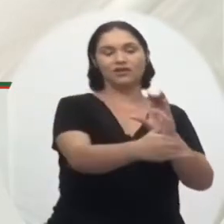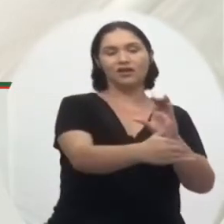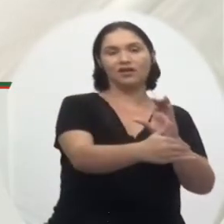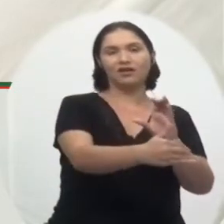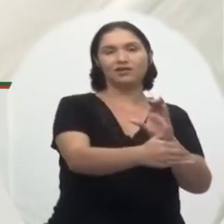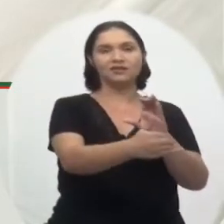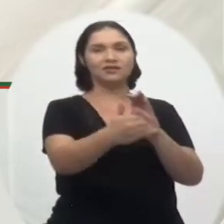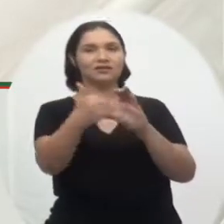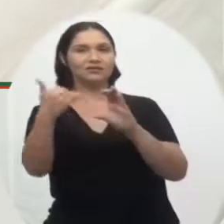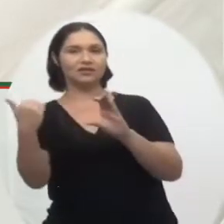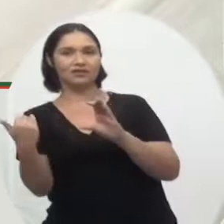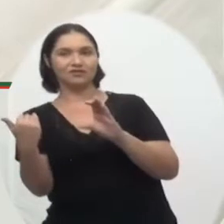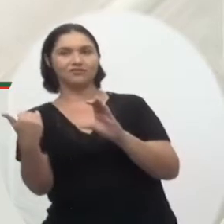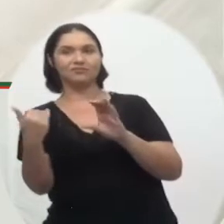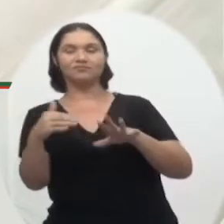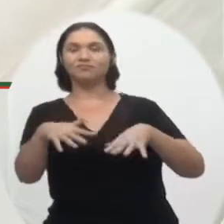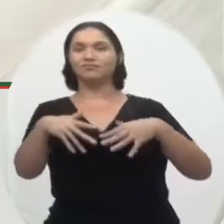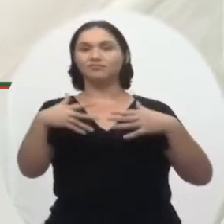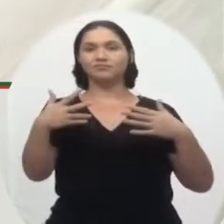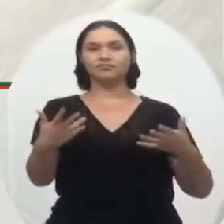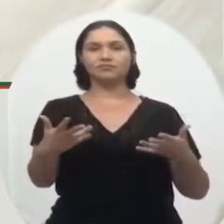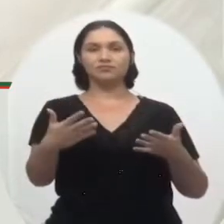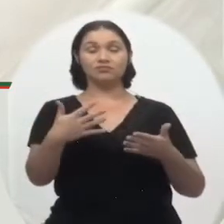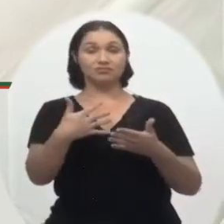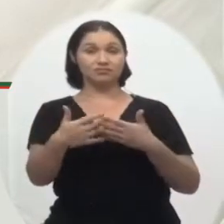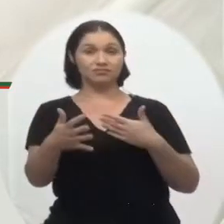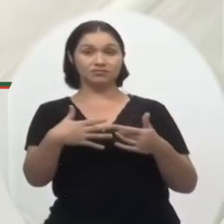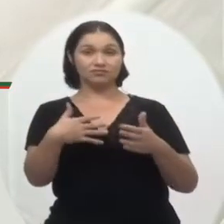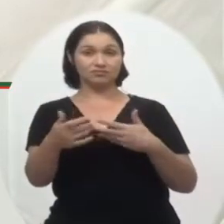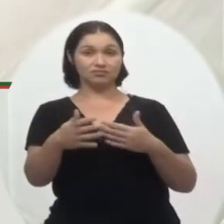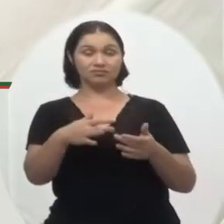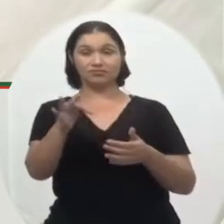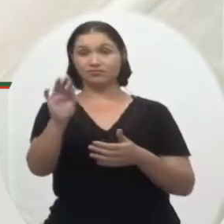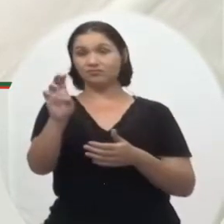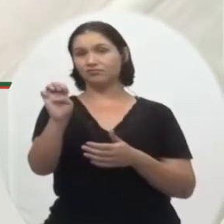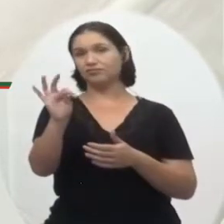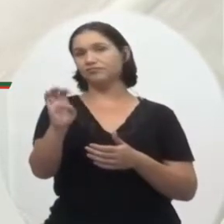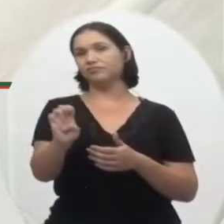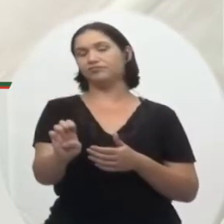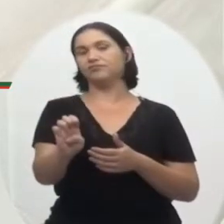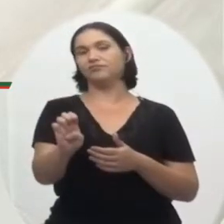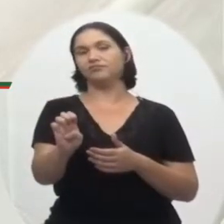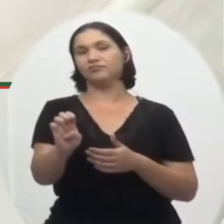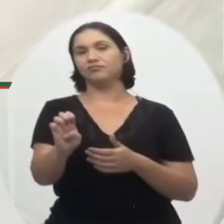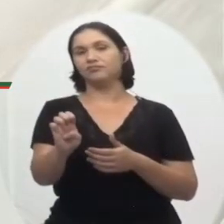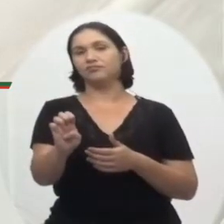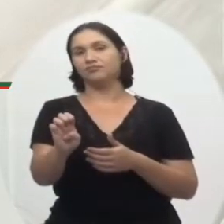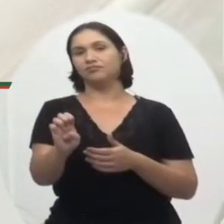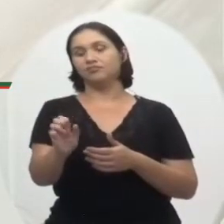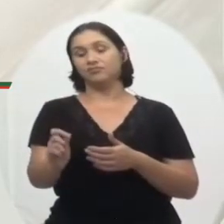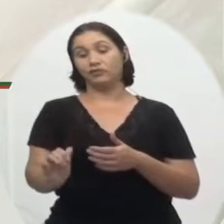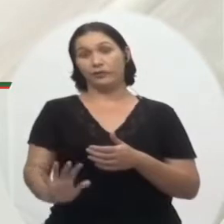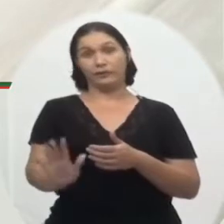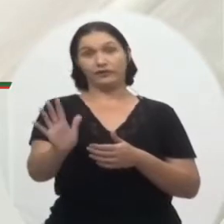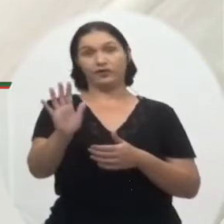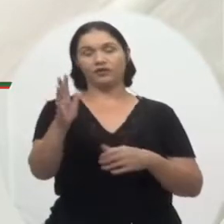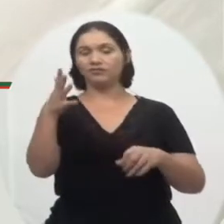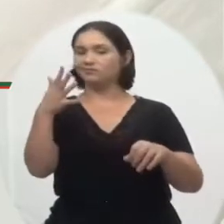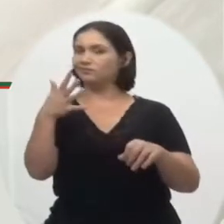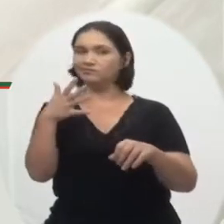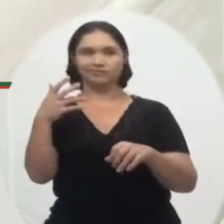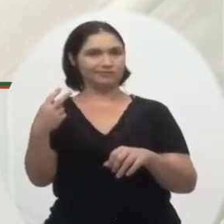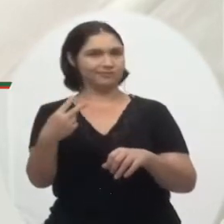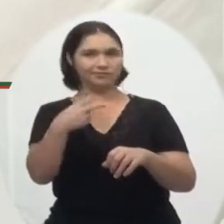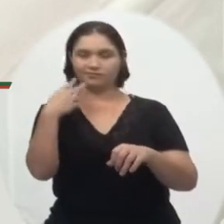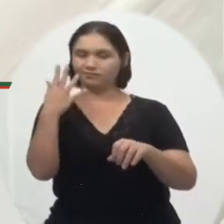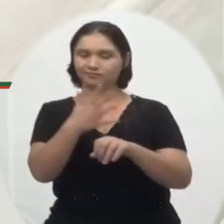não tão alto e que qualquer frete mais inacessível prejudicaria a participação econômica. E os Correios conseguem fazer